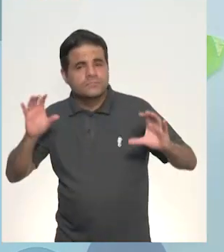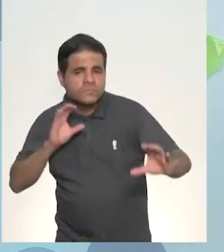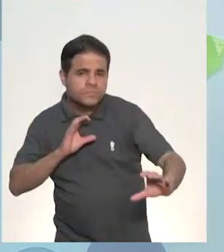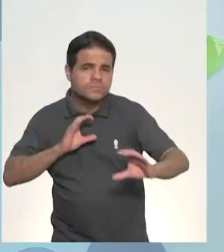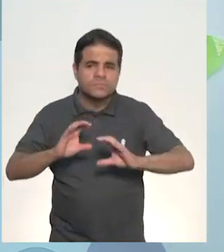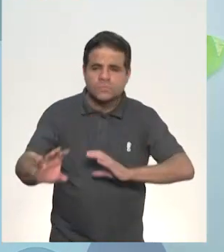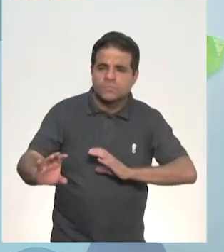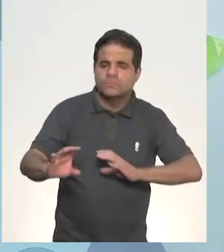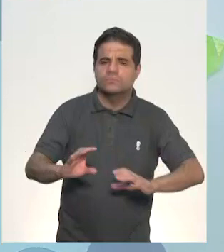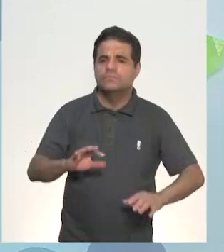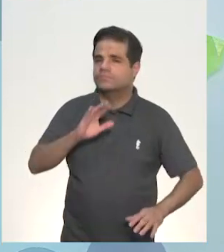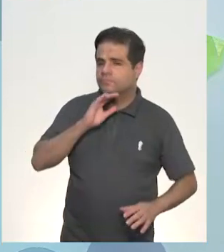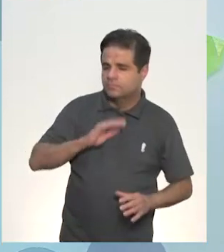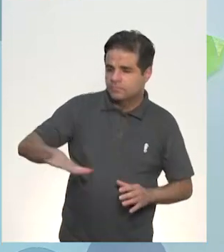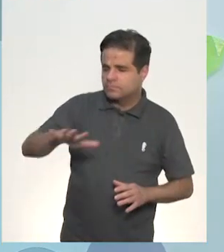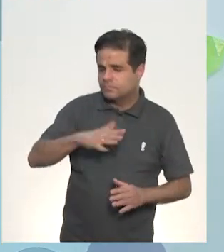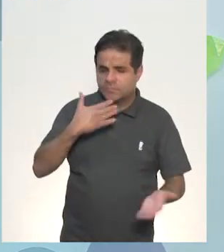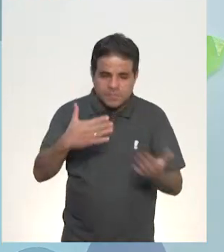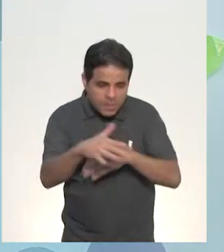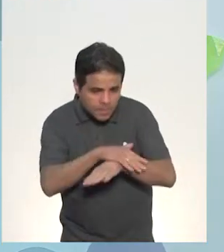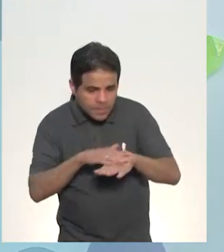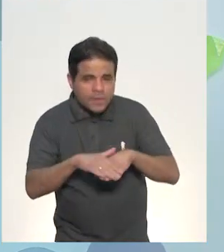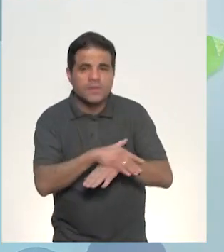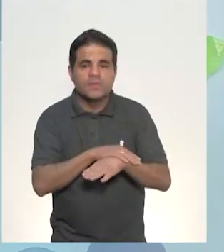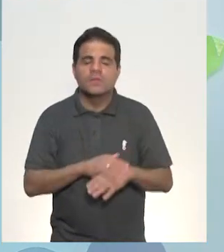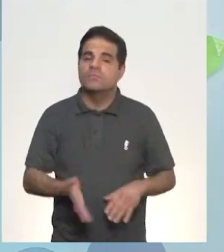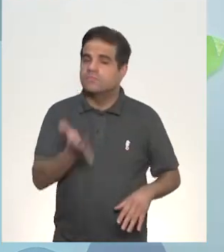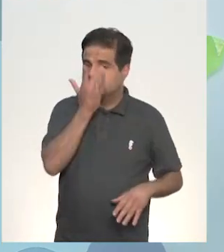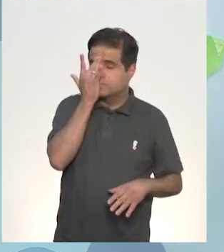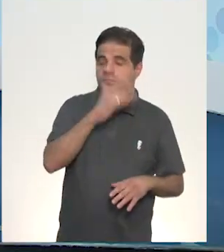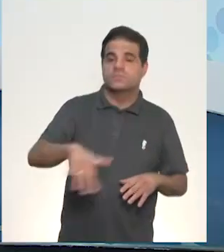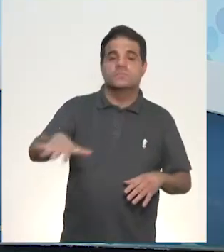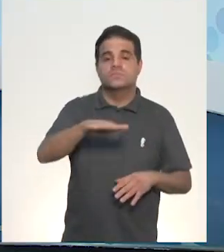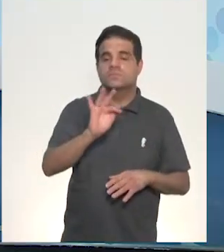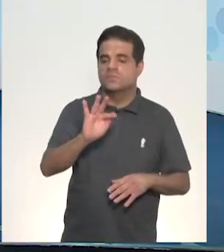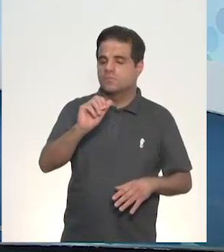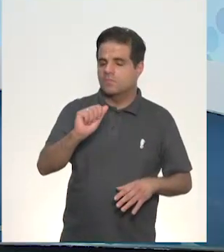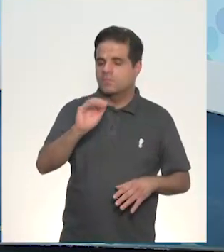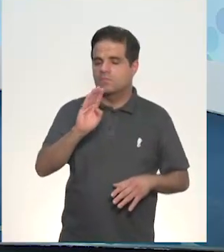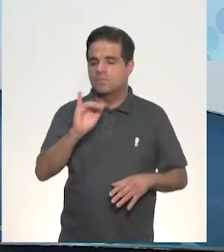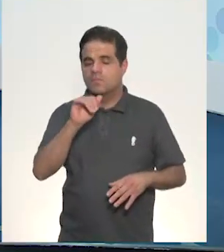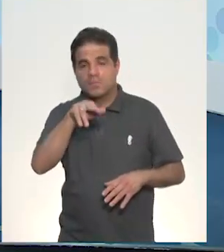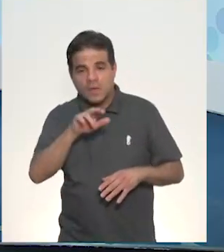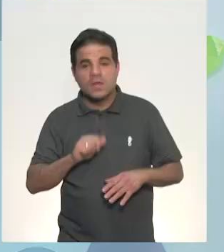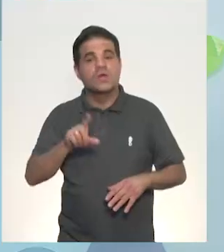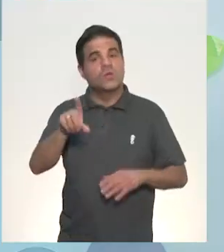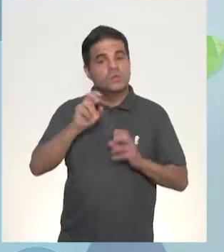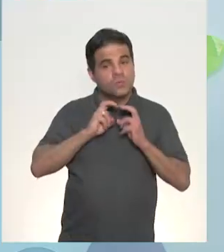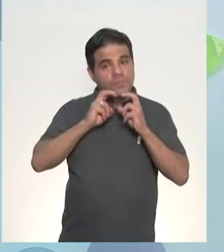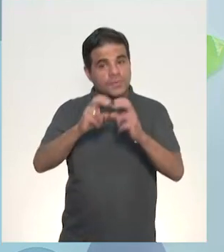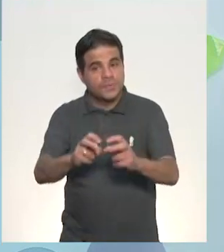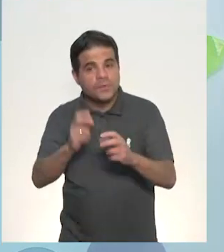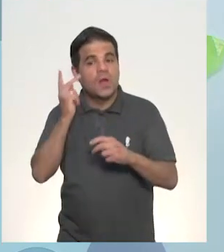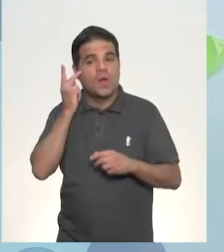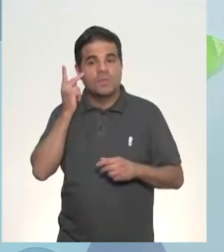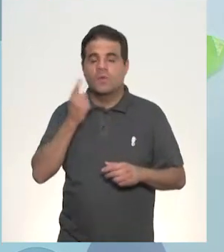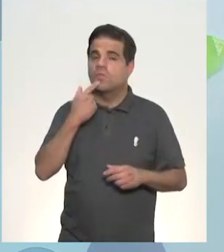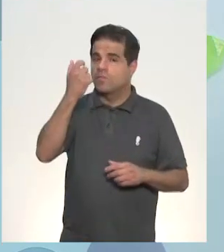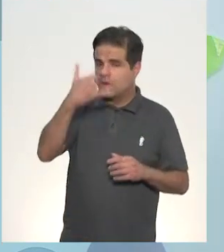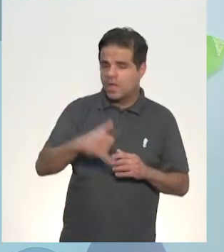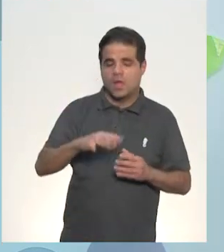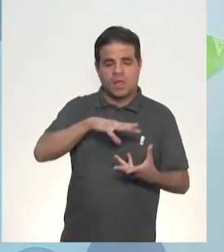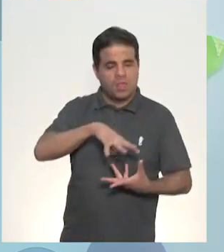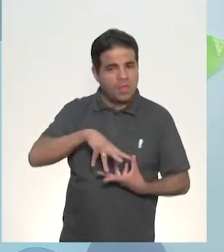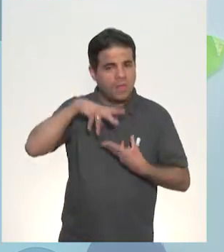filme, converse a respeito desse espaço com as pessoas, né? A professora Fabiana, por exemplo, escolheu o metrô de São Paulo. Eu falei sobre o Parque do